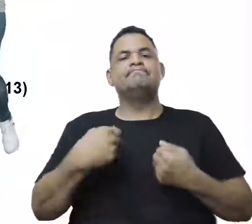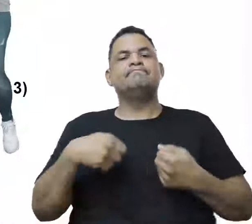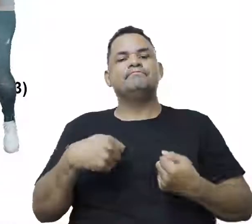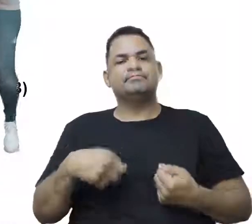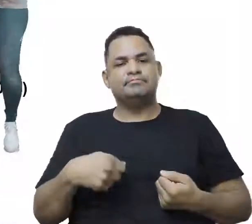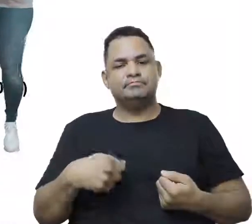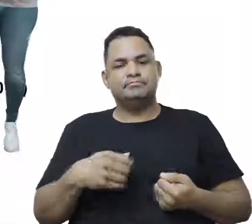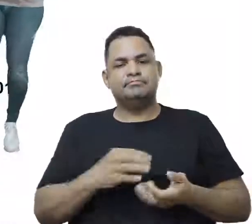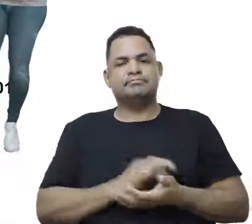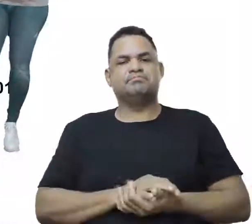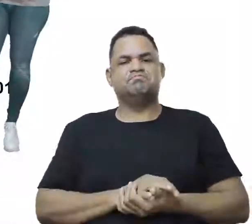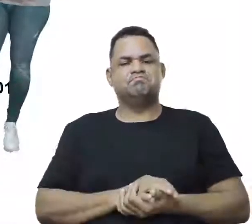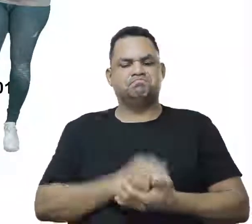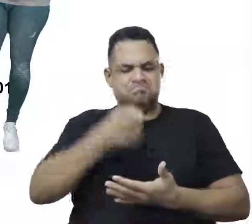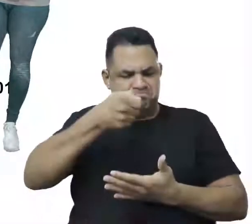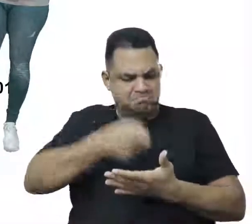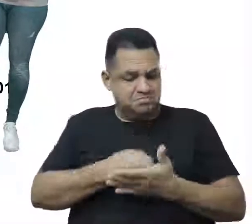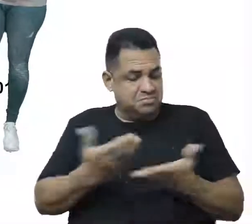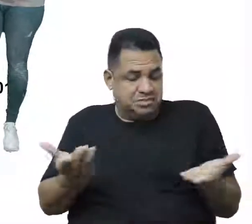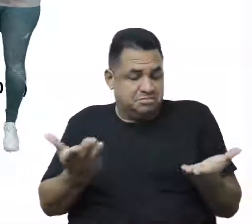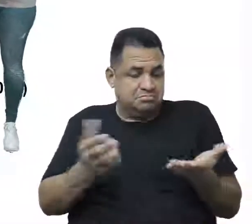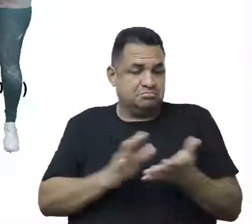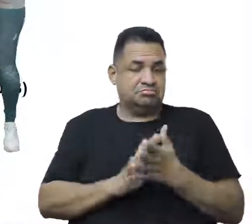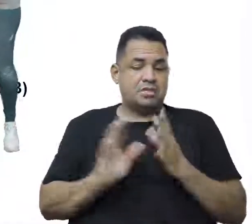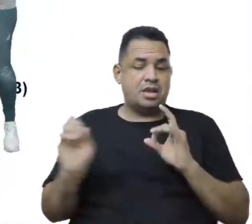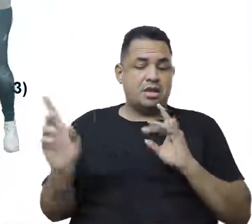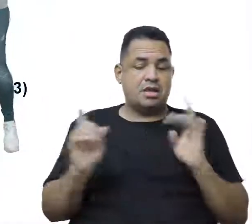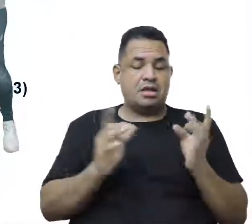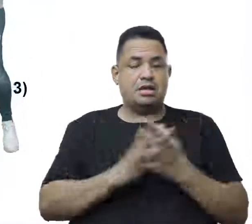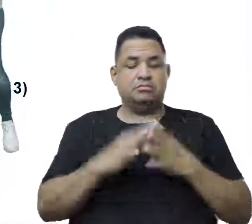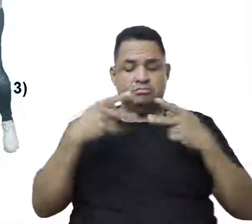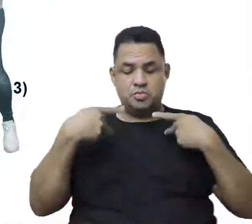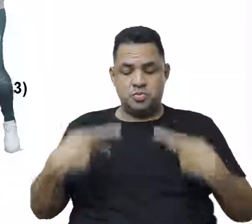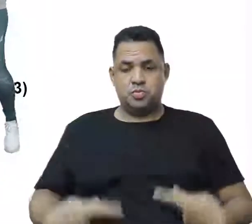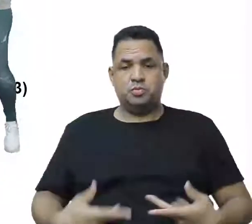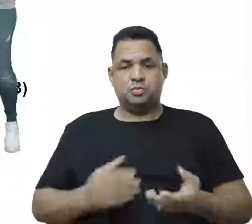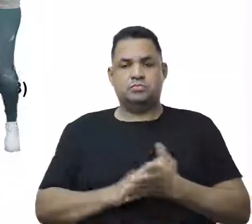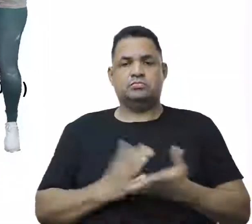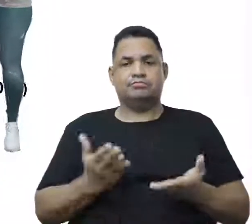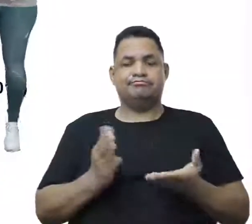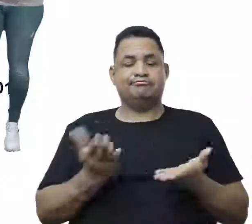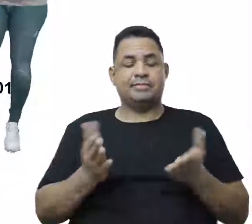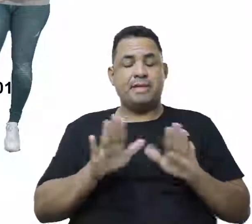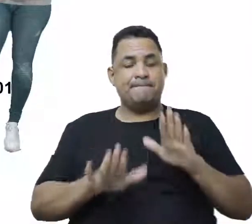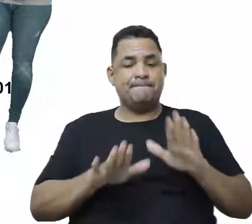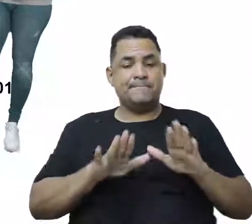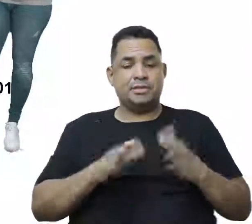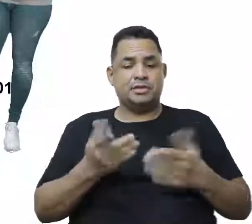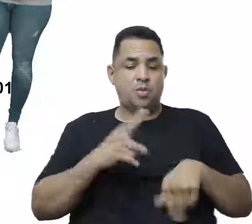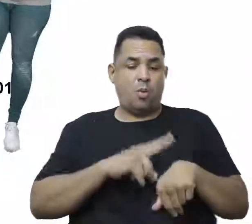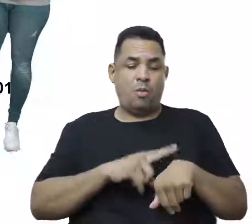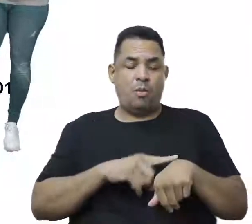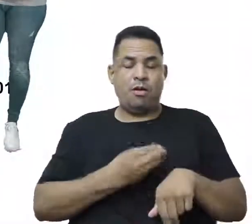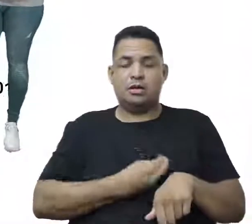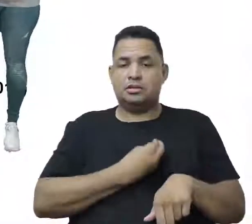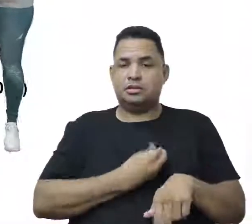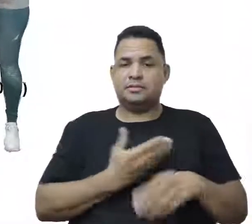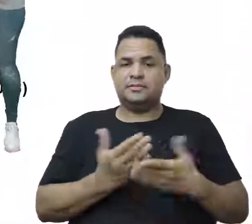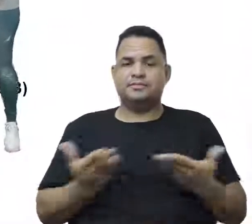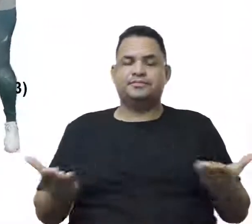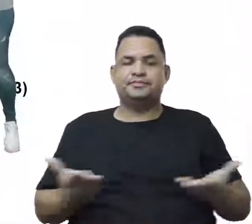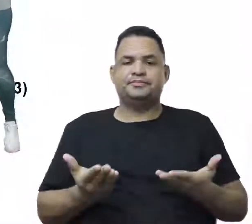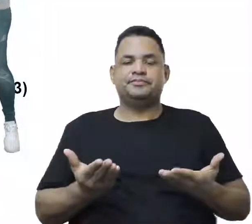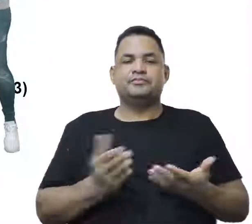pouco mais incisivo. Então, tem determinadas posturas que são conforme o momento. O que a gente tem